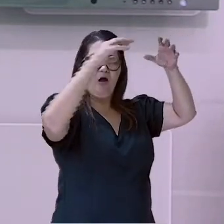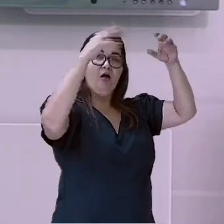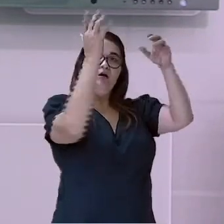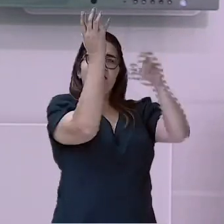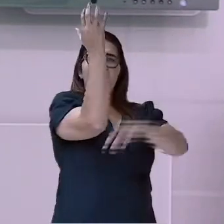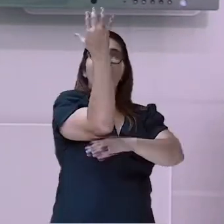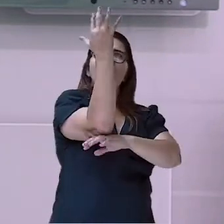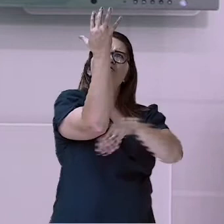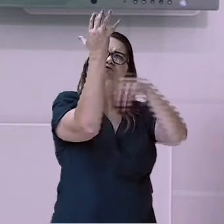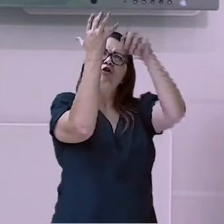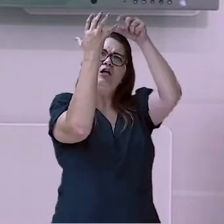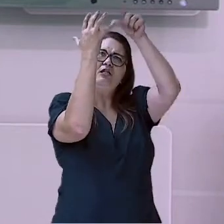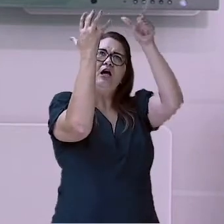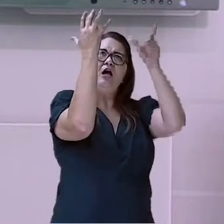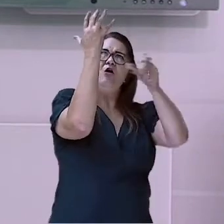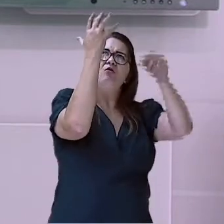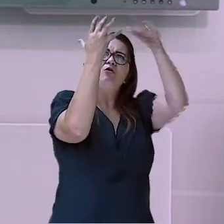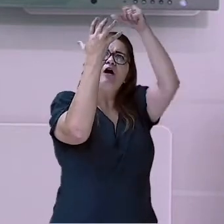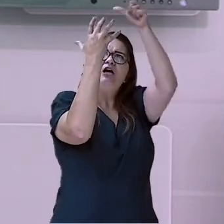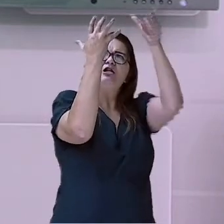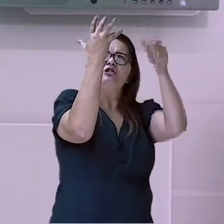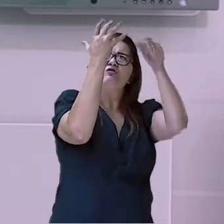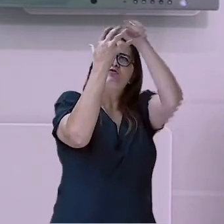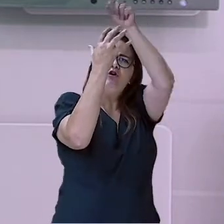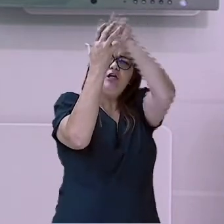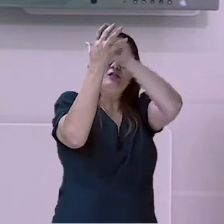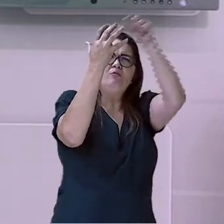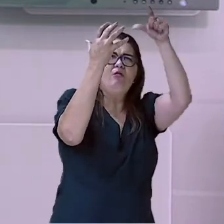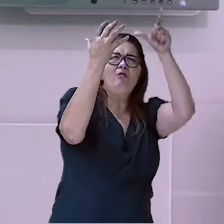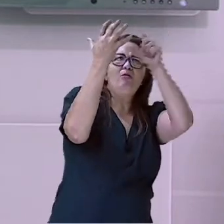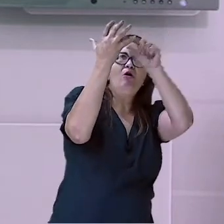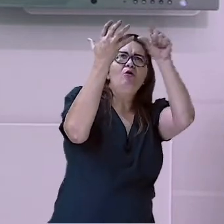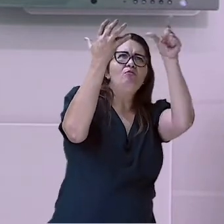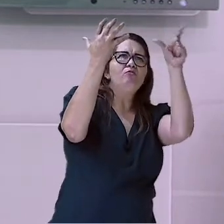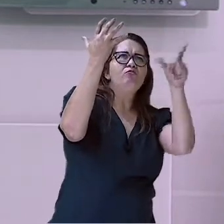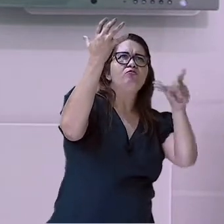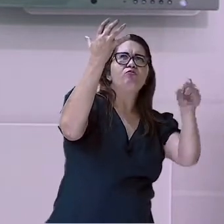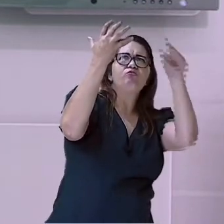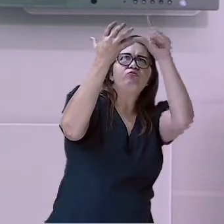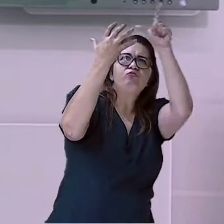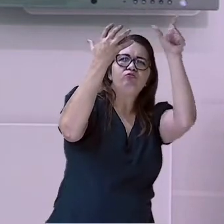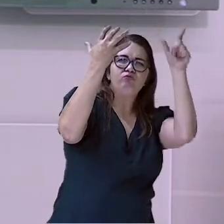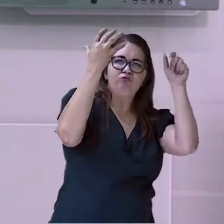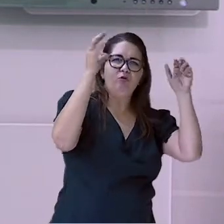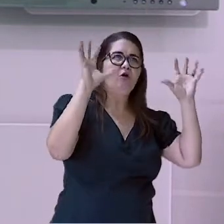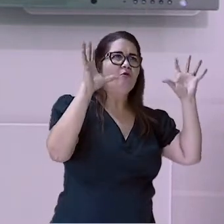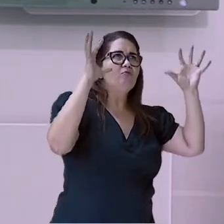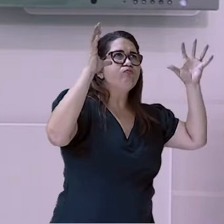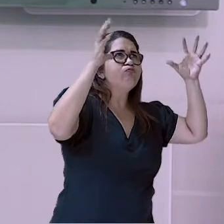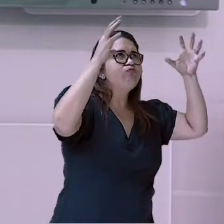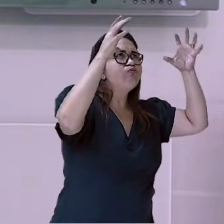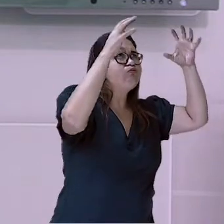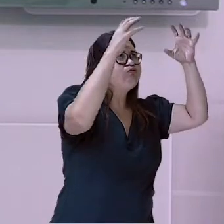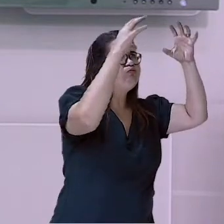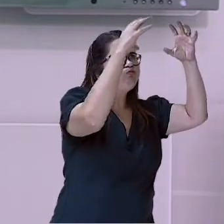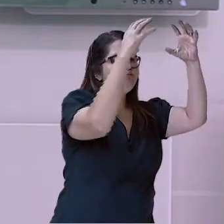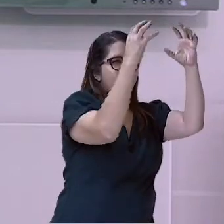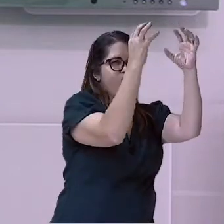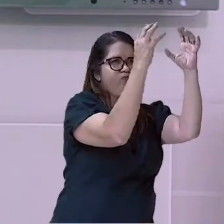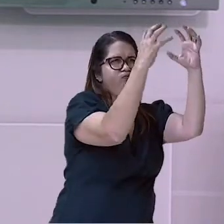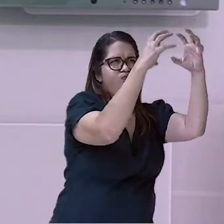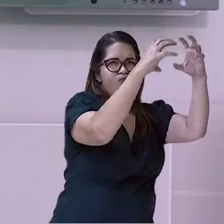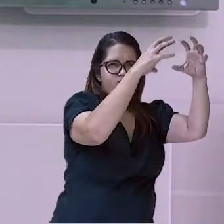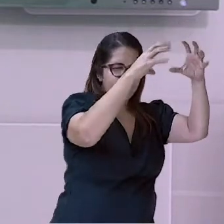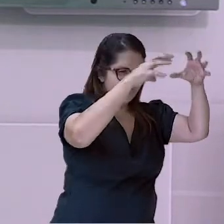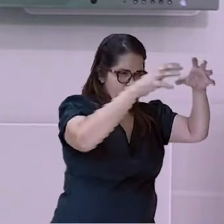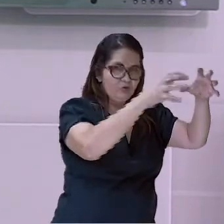as folhagens, né? Elas são muito altas e são muito fechadas, geralmente são florestas mesmo, né?